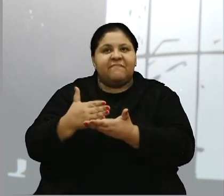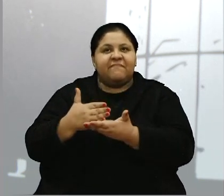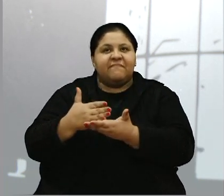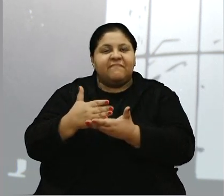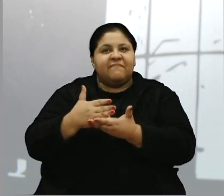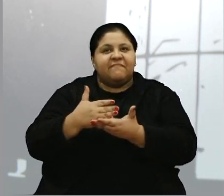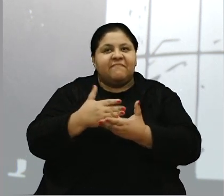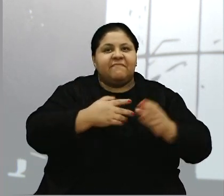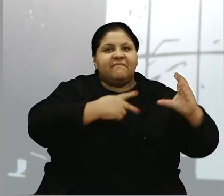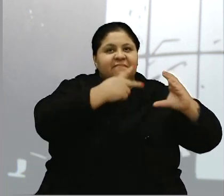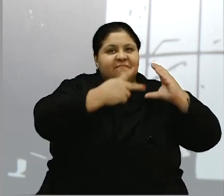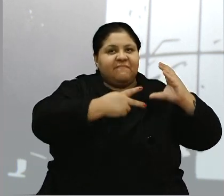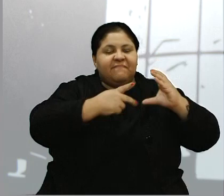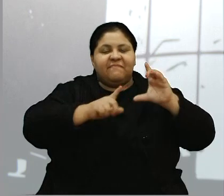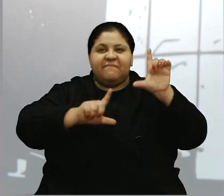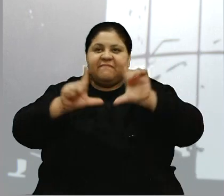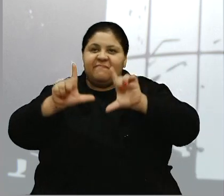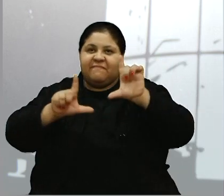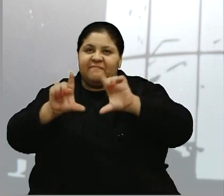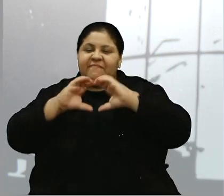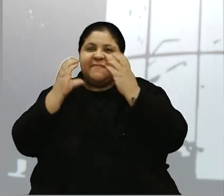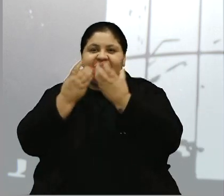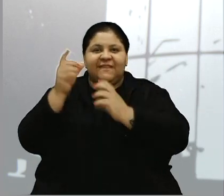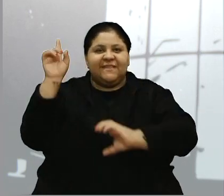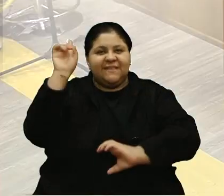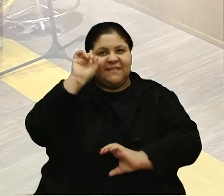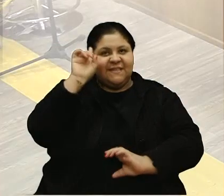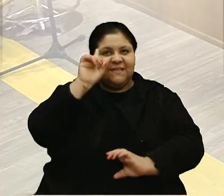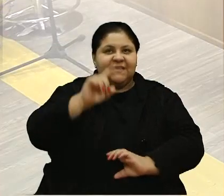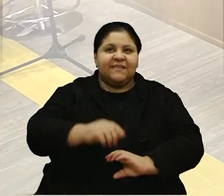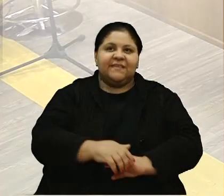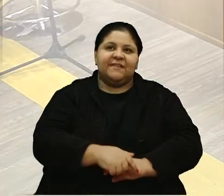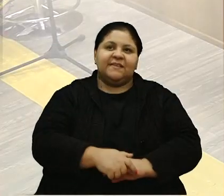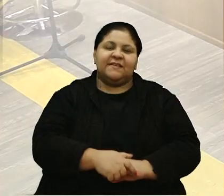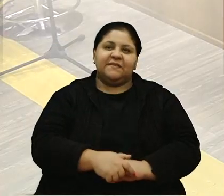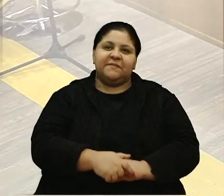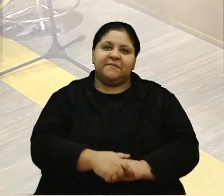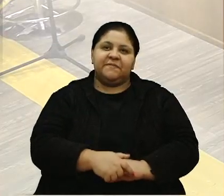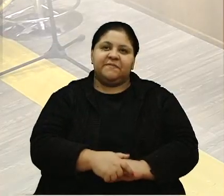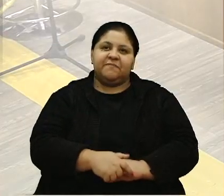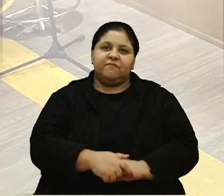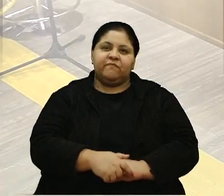TV Câmara Caxias, na comunidade, todo dia.